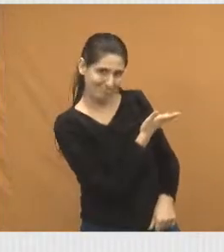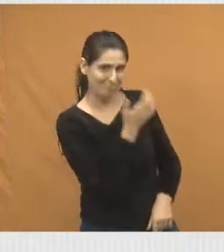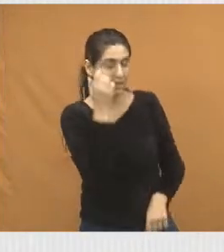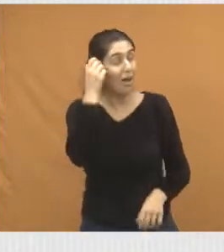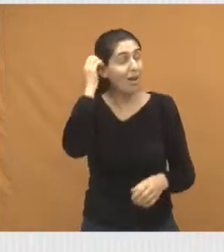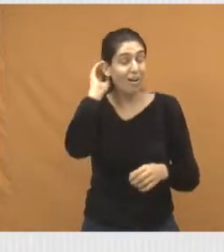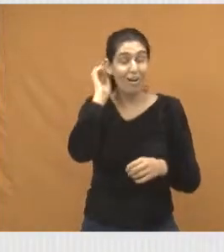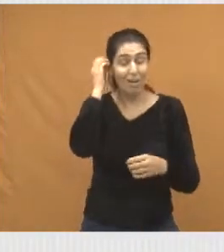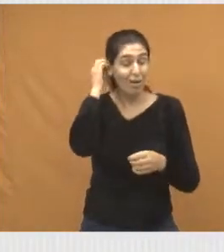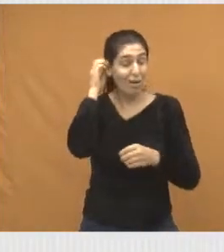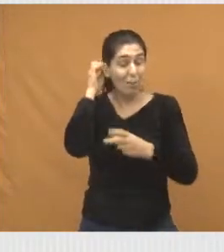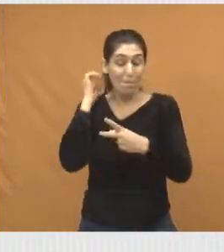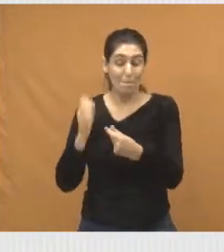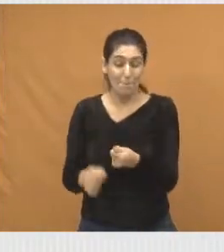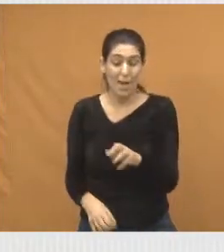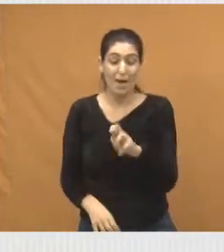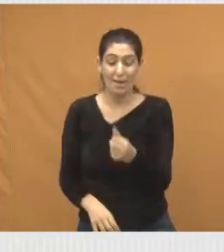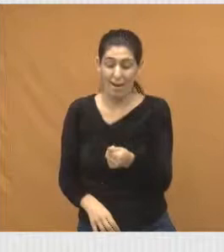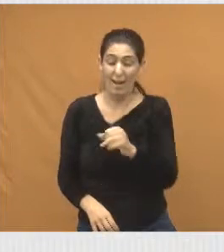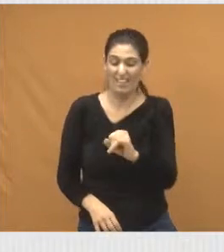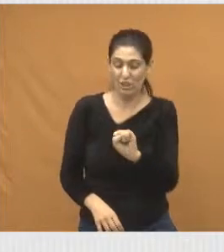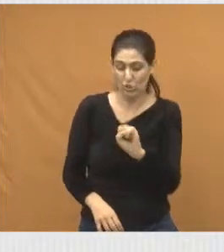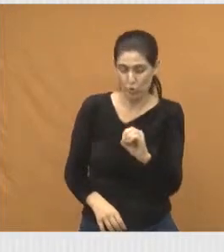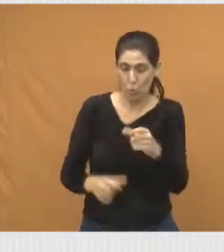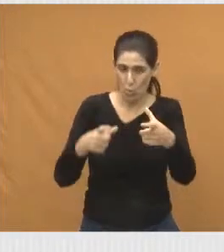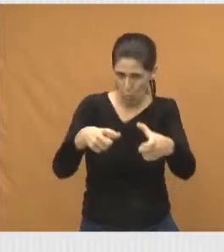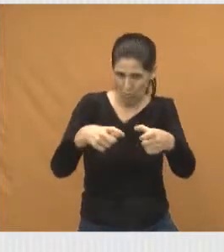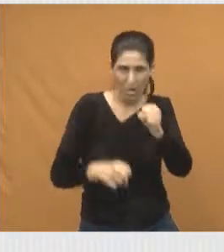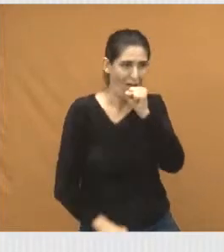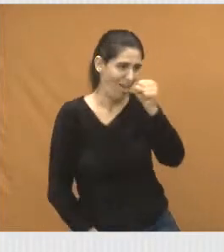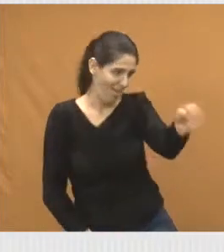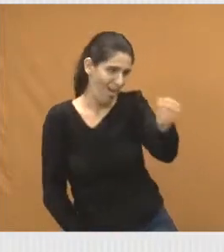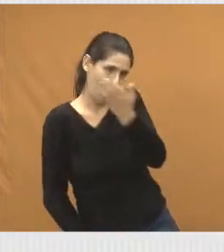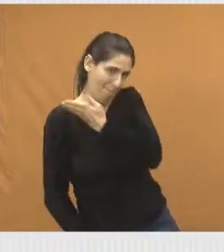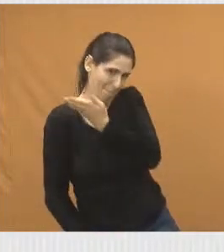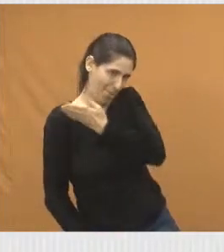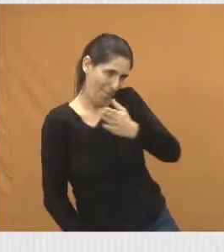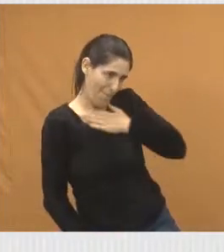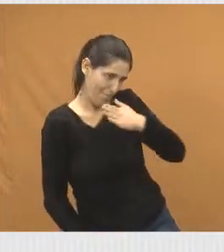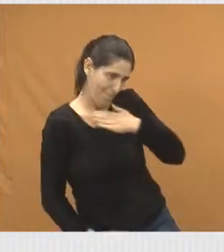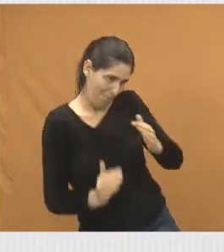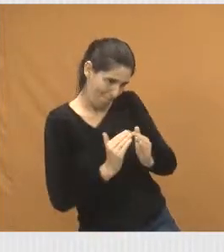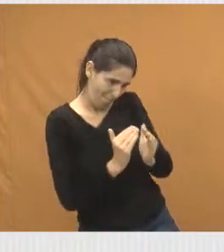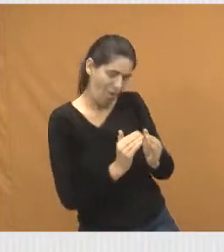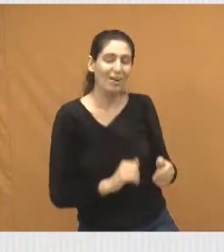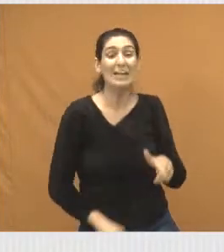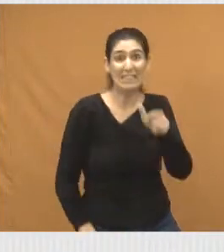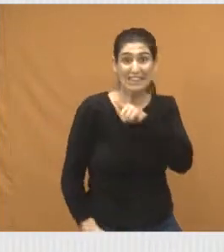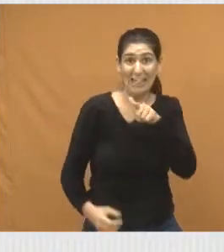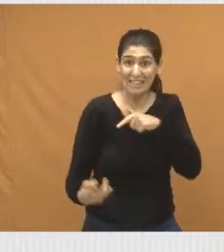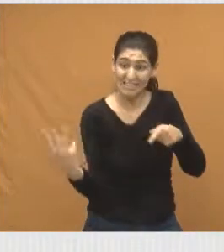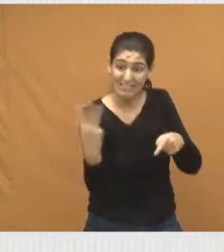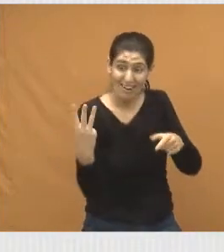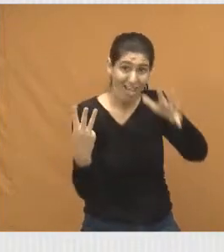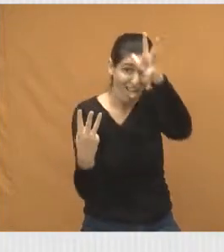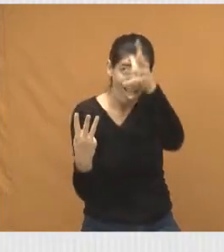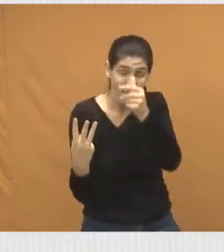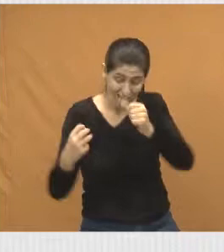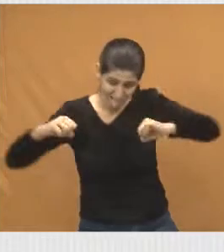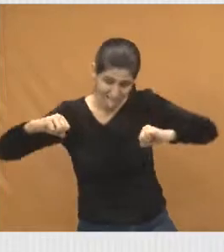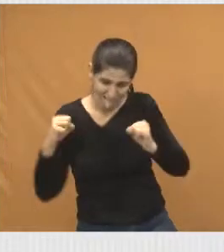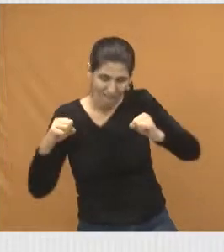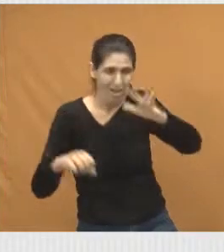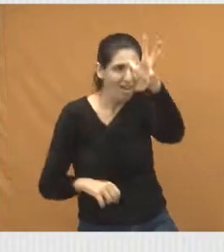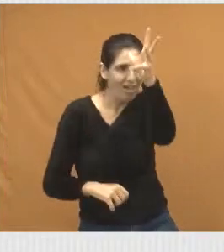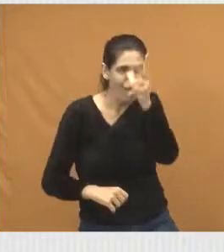Estou agora aqui no Jardim Paraíso, vou entrevistar um amigo meu que mora aqui, e ele cria 3 galinhas da Angola. E